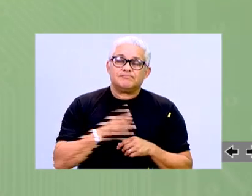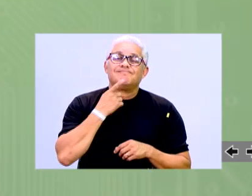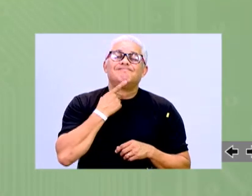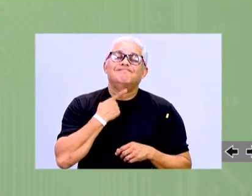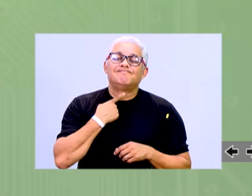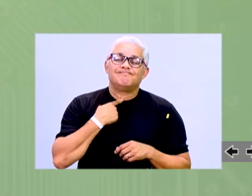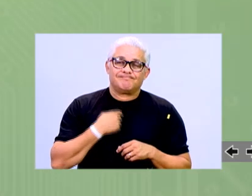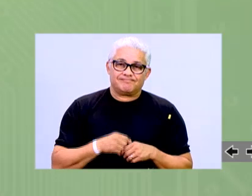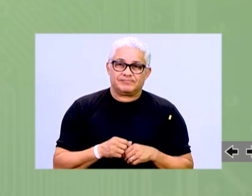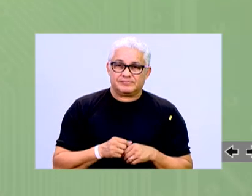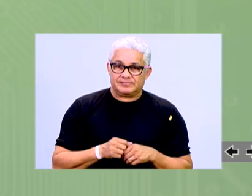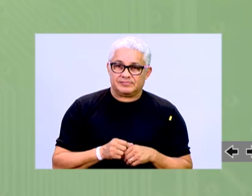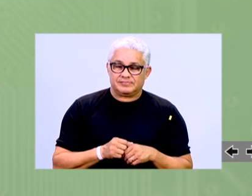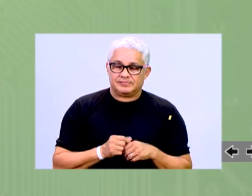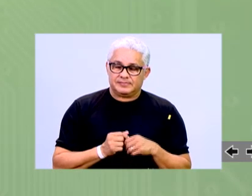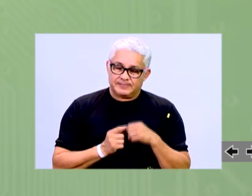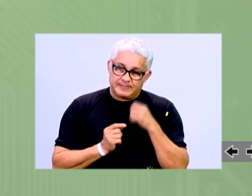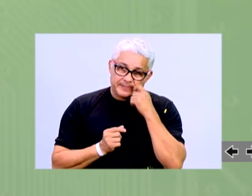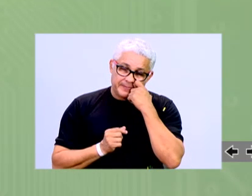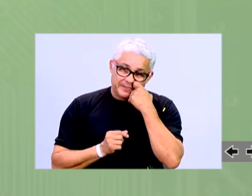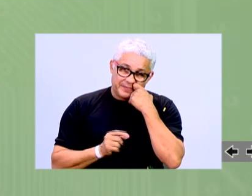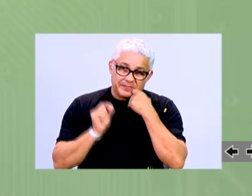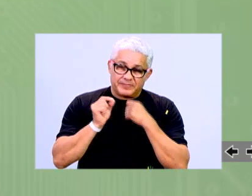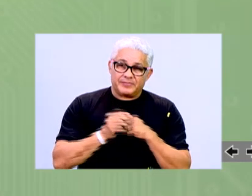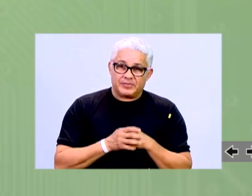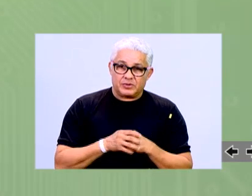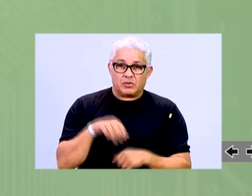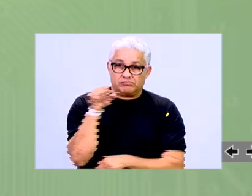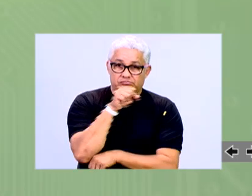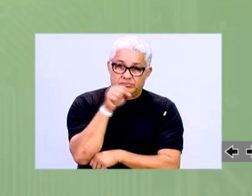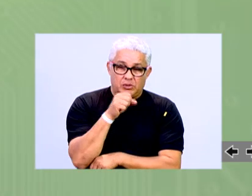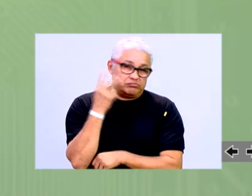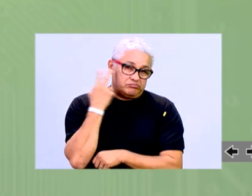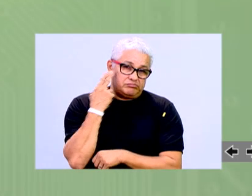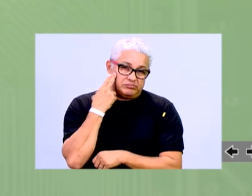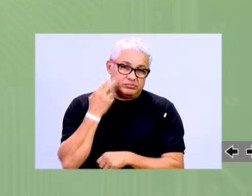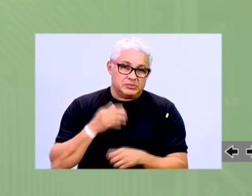desejado, uma situação desejada, que seria então o carro funcionando.